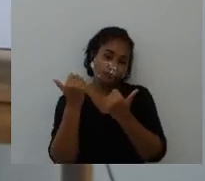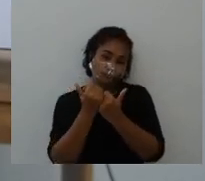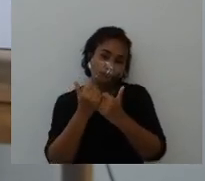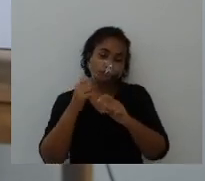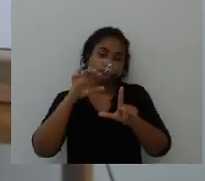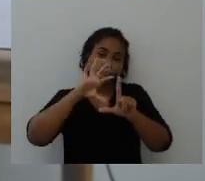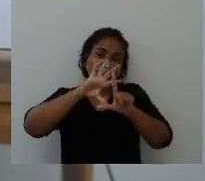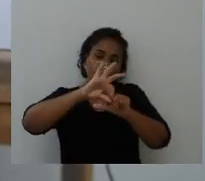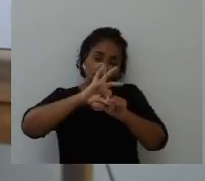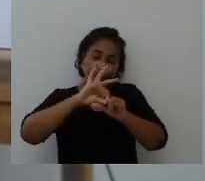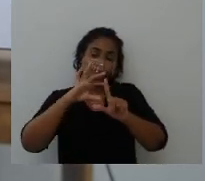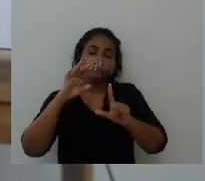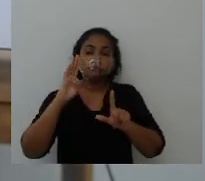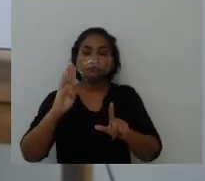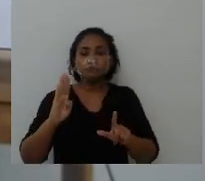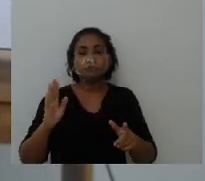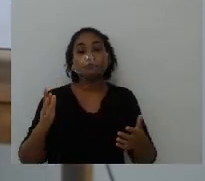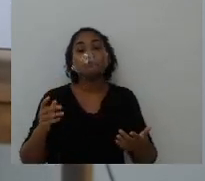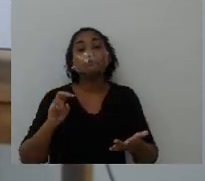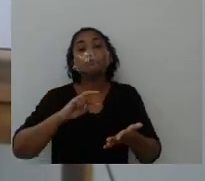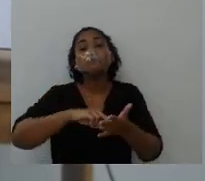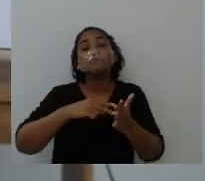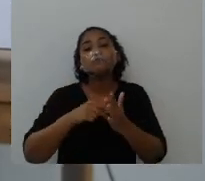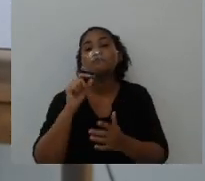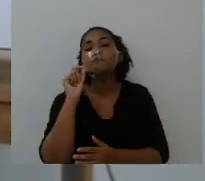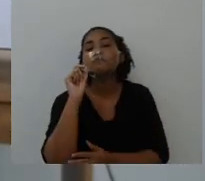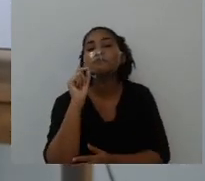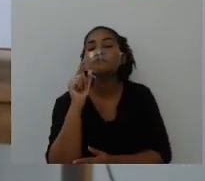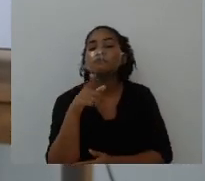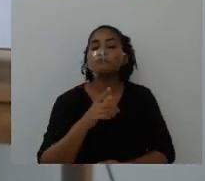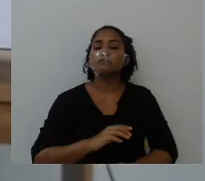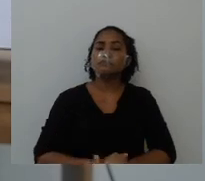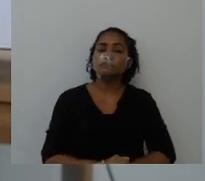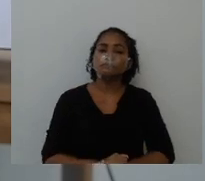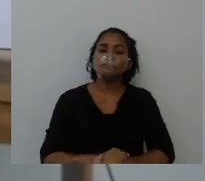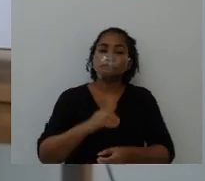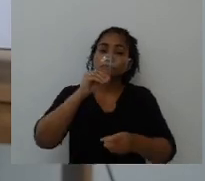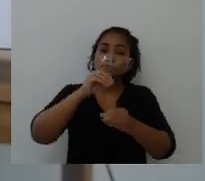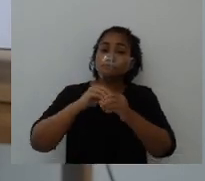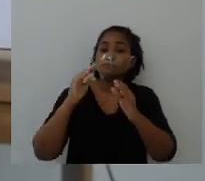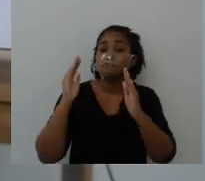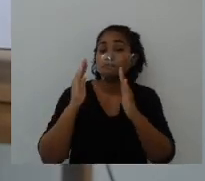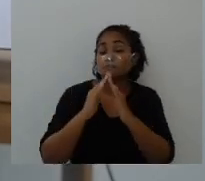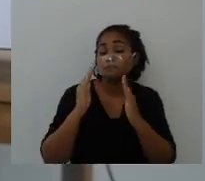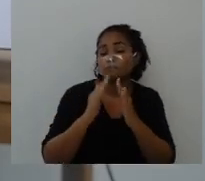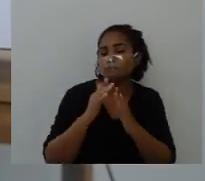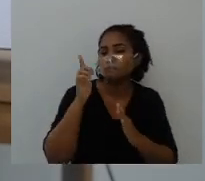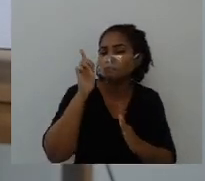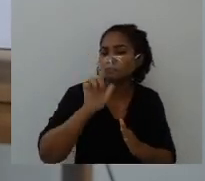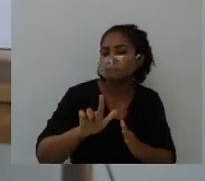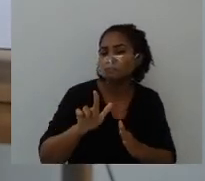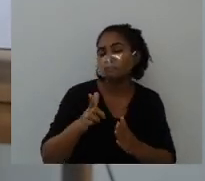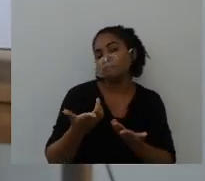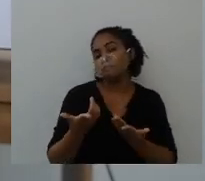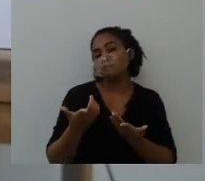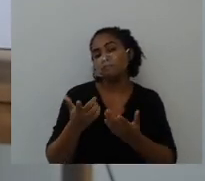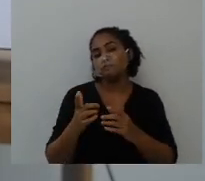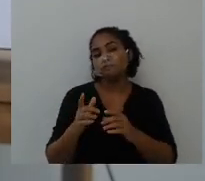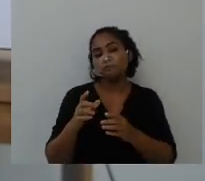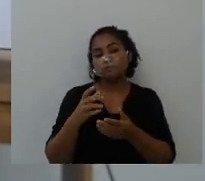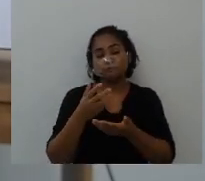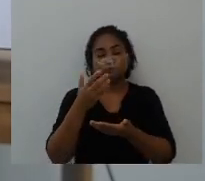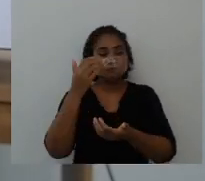a atração de B. Isso quer dizer o que para você que está em casa? Isso quer dizer que agora a gente pode tirar essa tração de